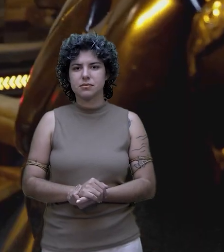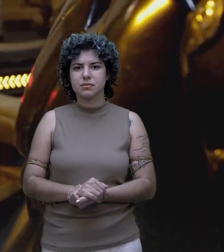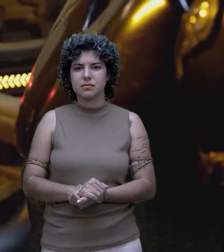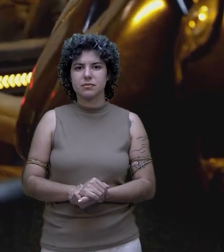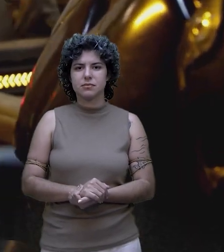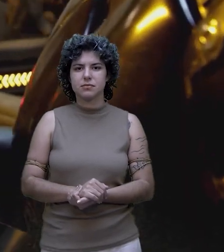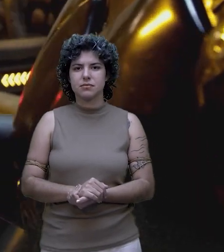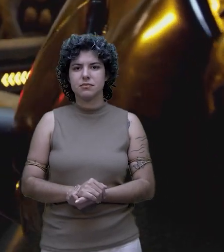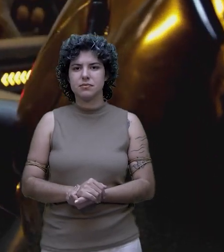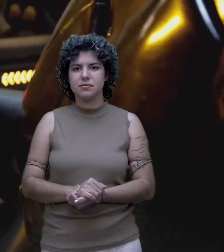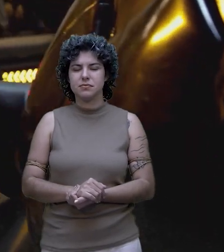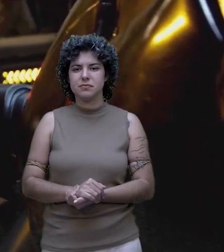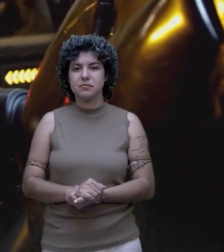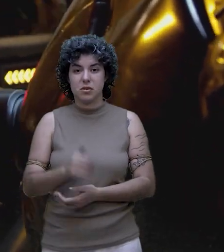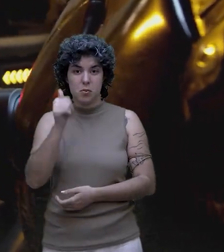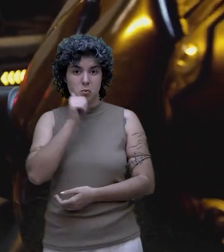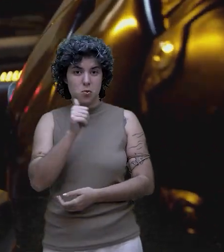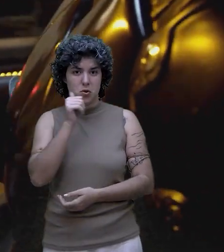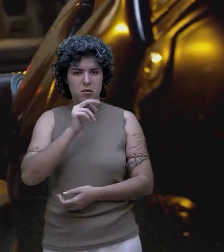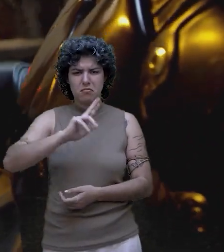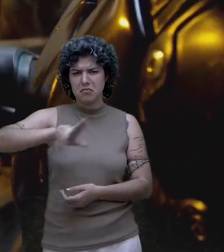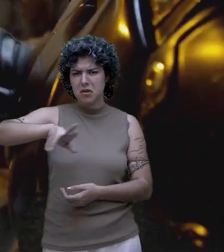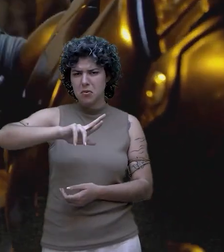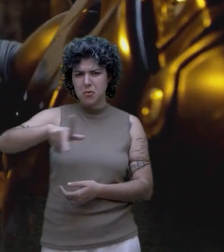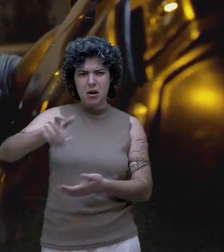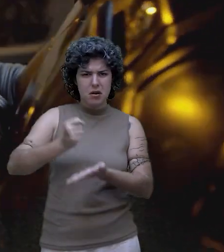Makomori, mulher não é ajudante do herói, tá?